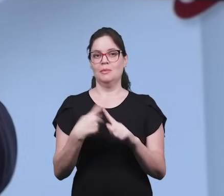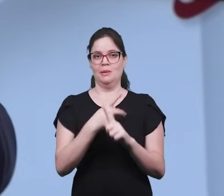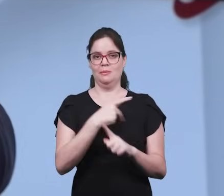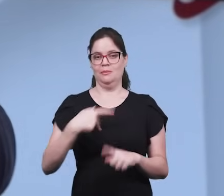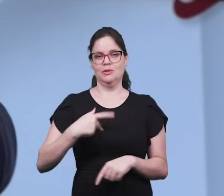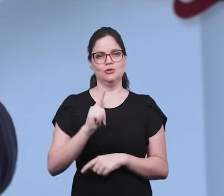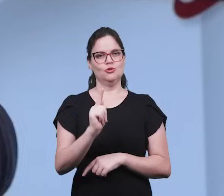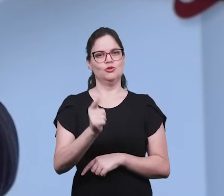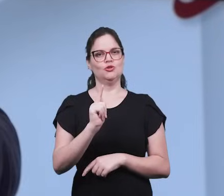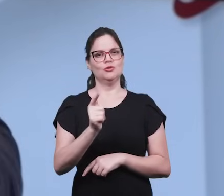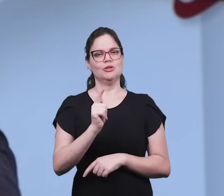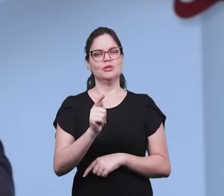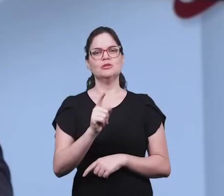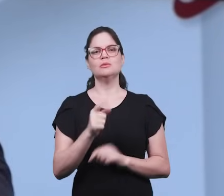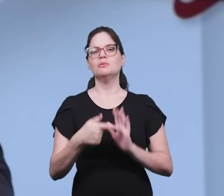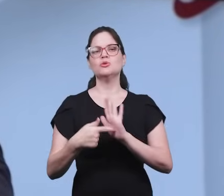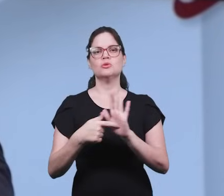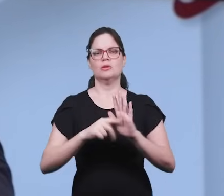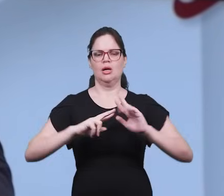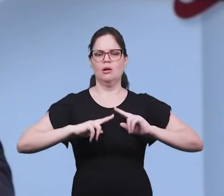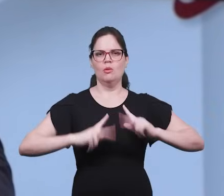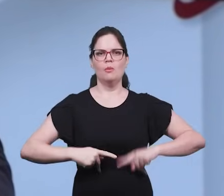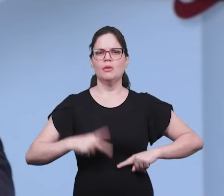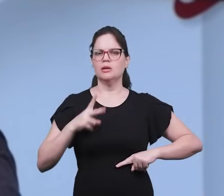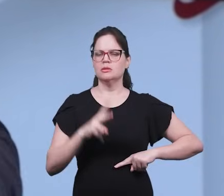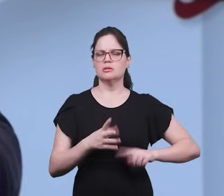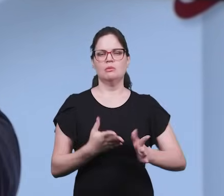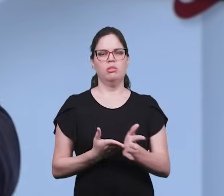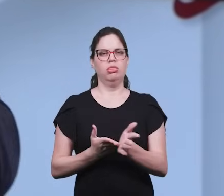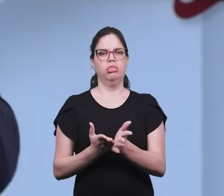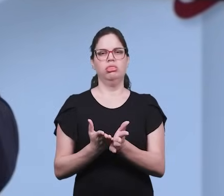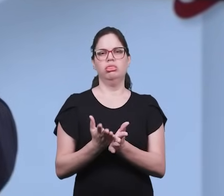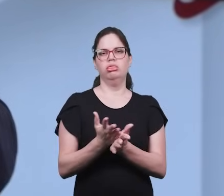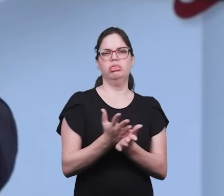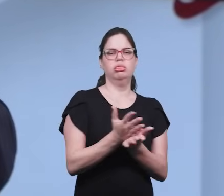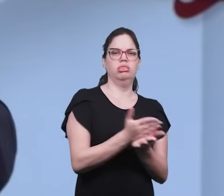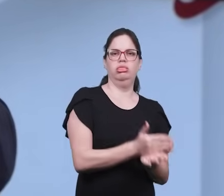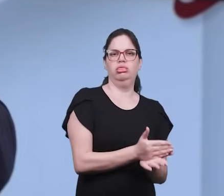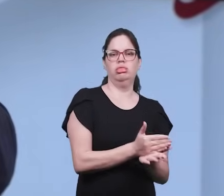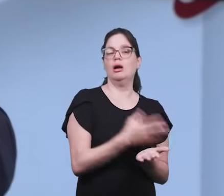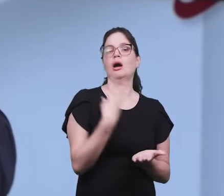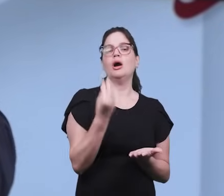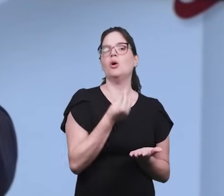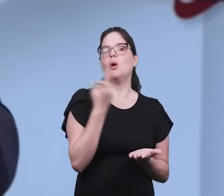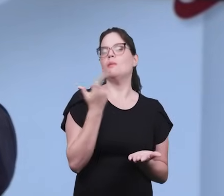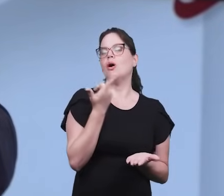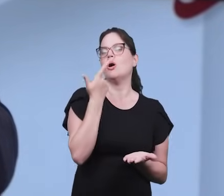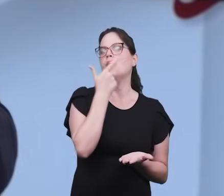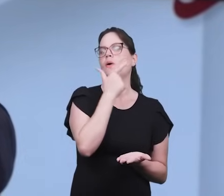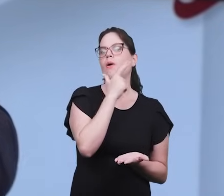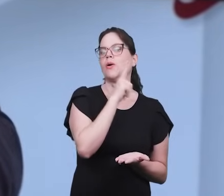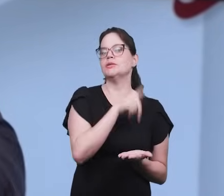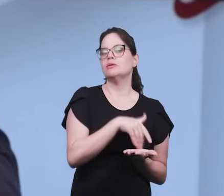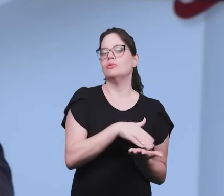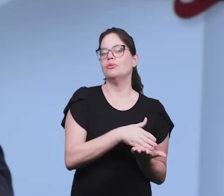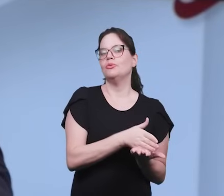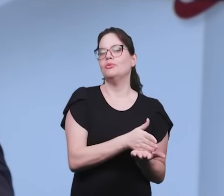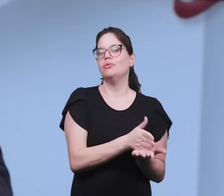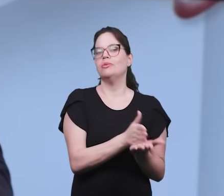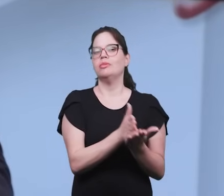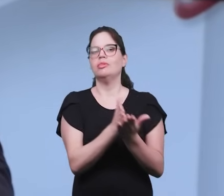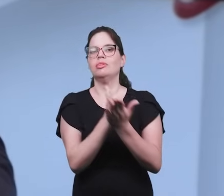está caminhando para uma escuridão. E há apenas uma saída para que o homem não vá para a